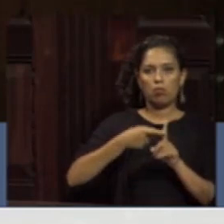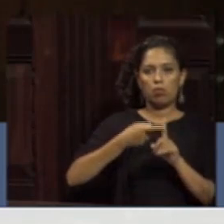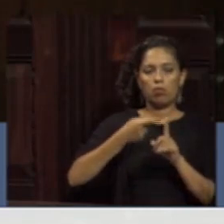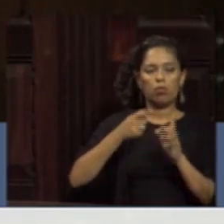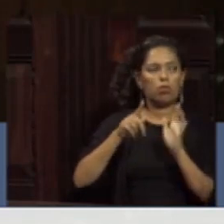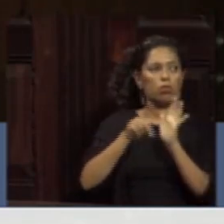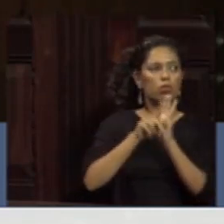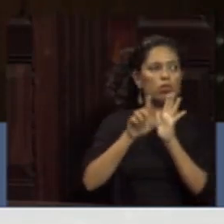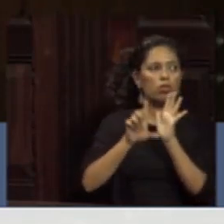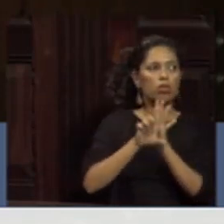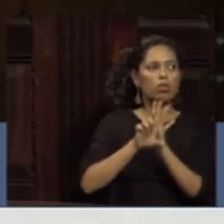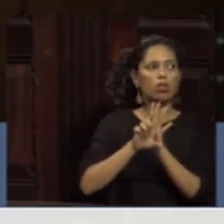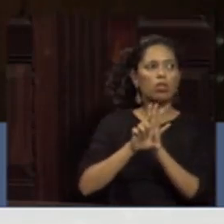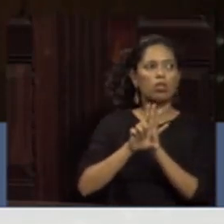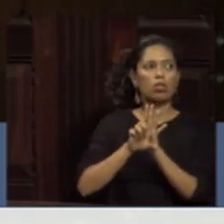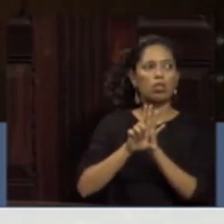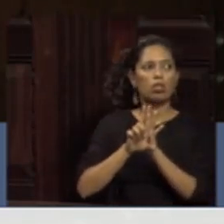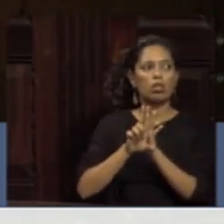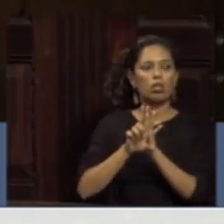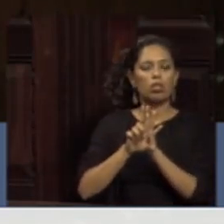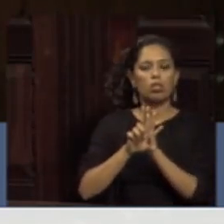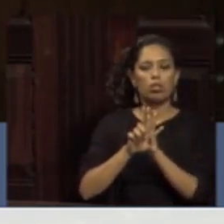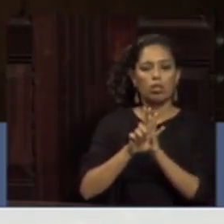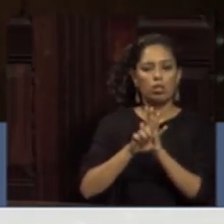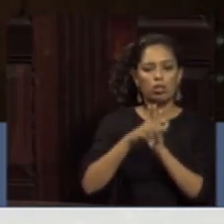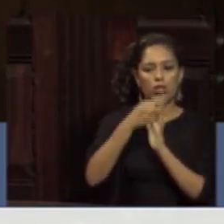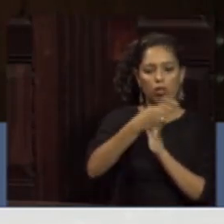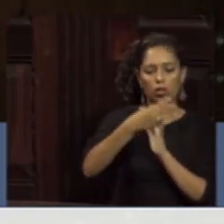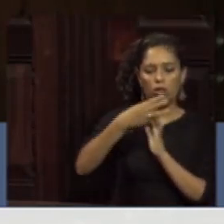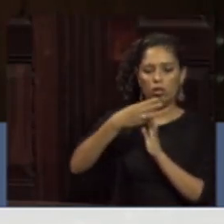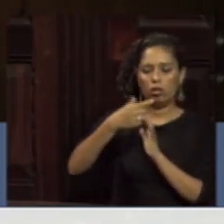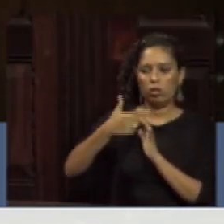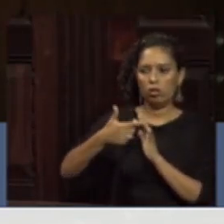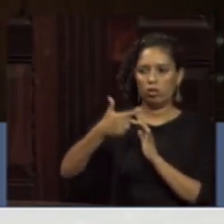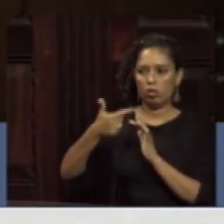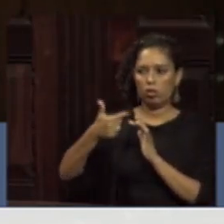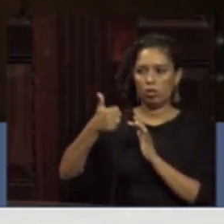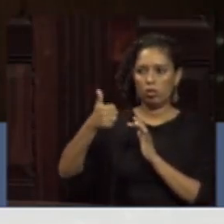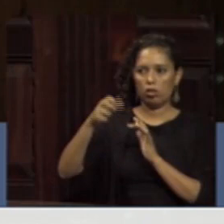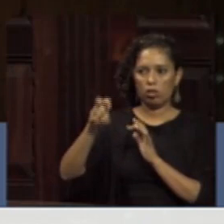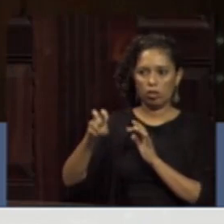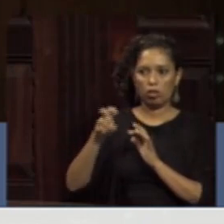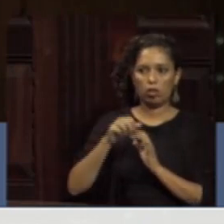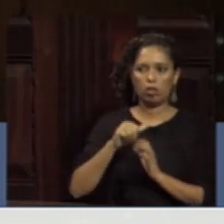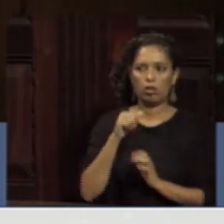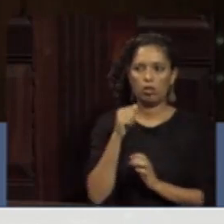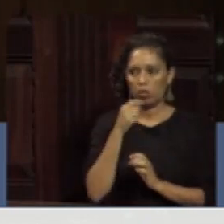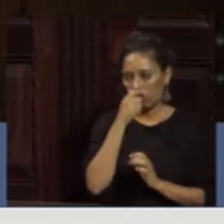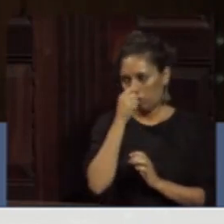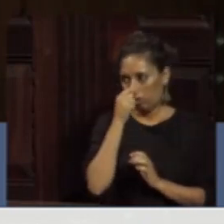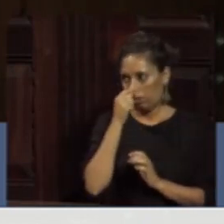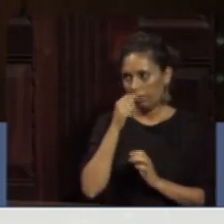1232 de 2015, que cria a Política Estadual de Combate à Violência Obstétrica. O PL